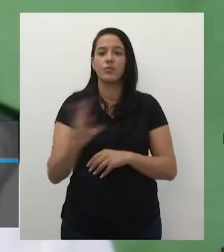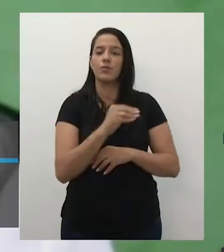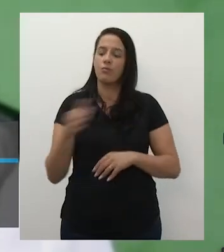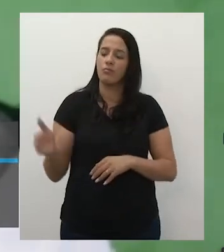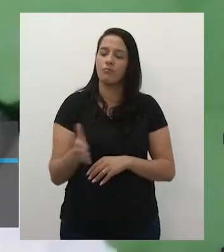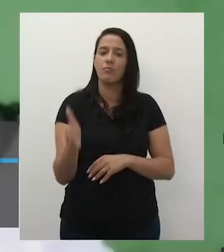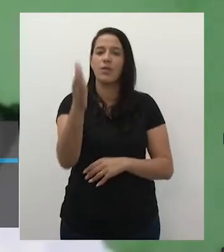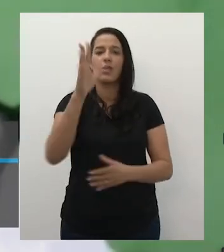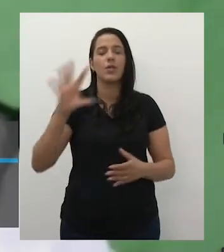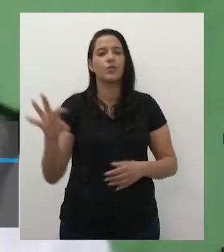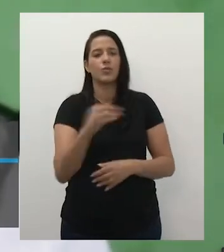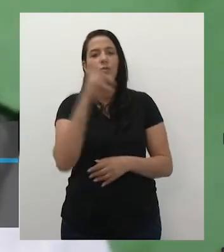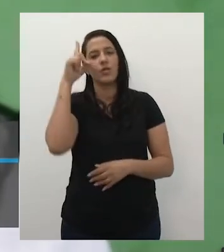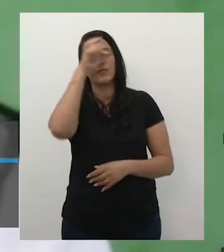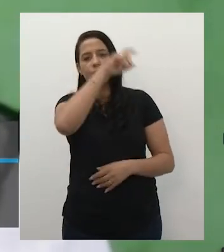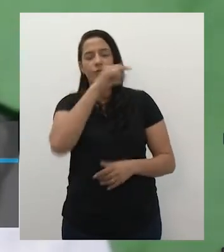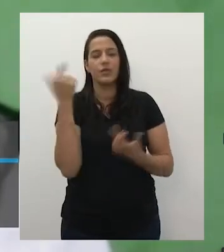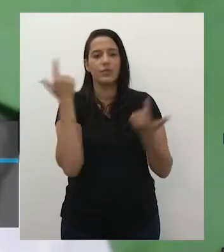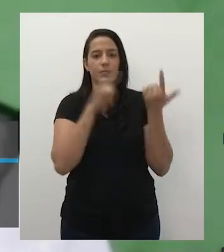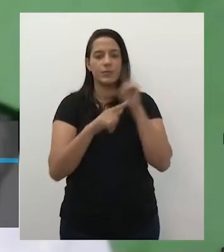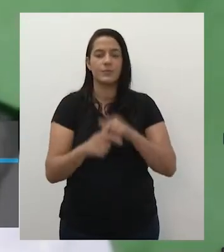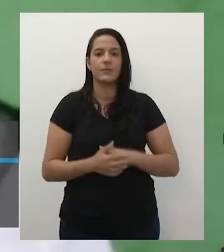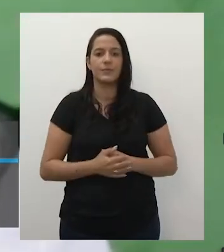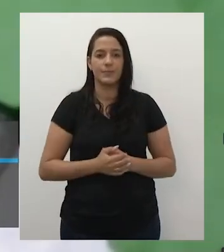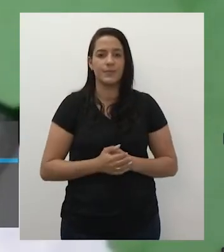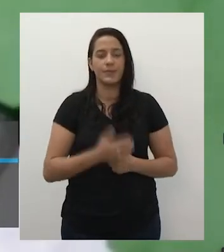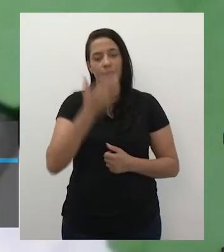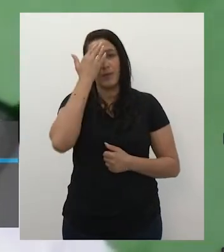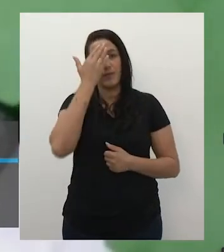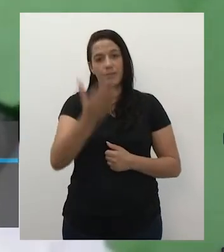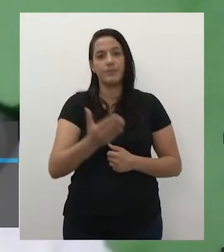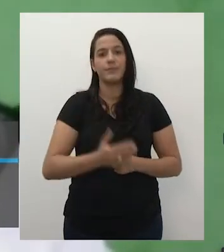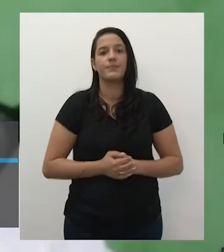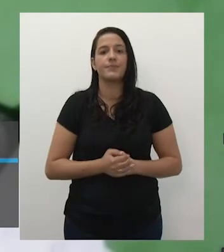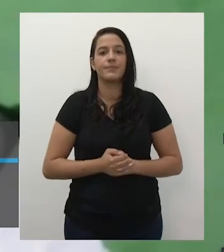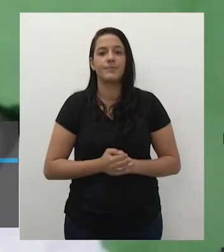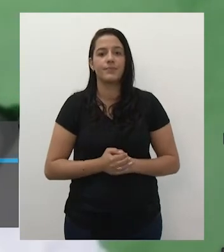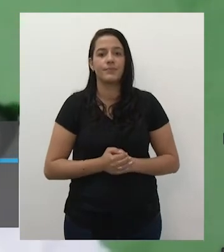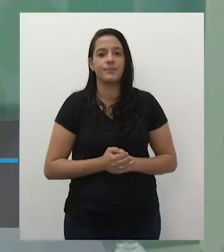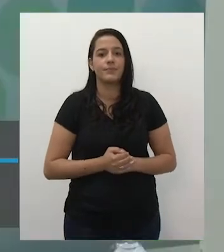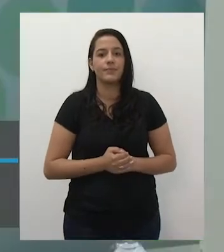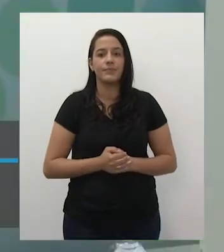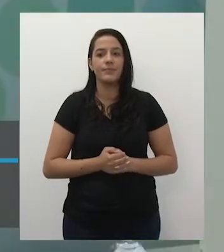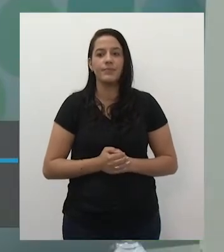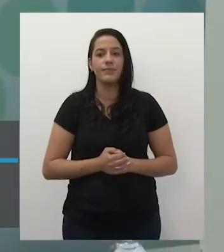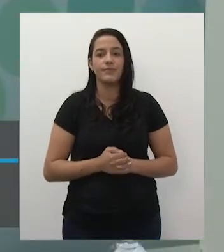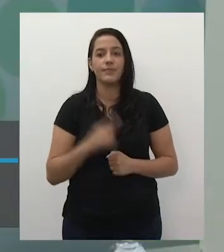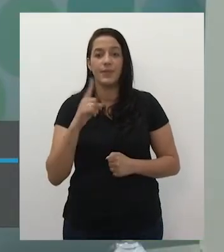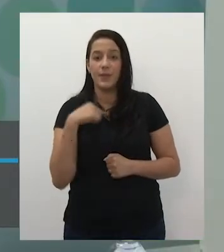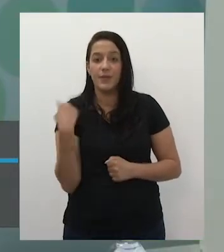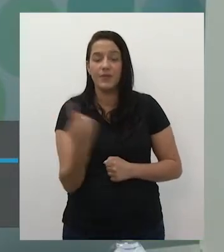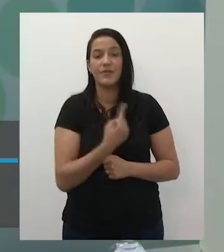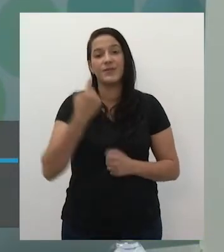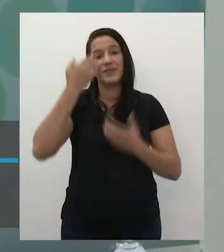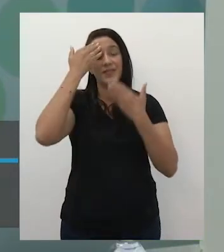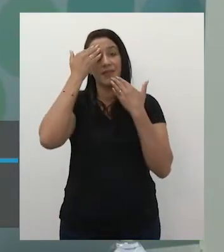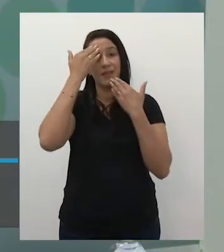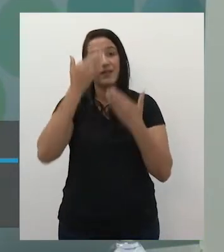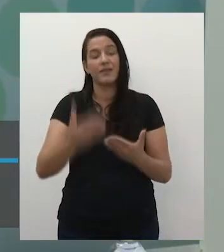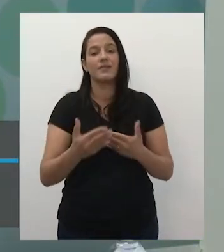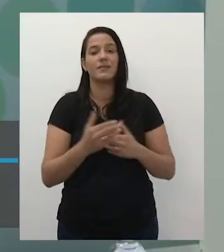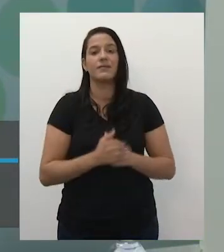a responsabilidade, a determinação, a persistência e a organização. Cada um tem a